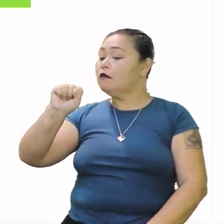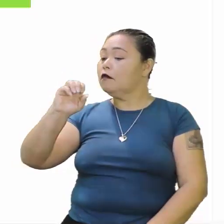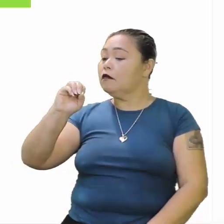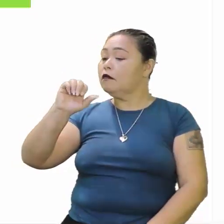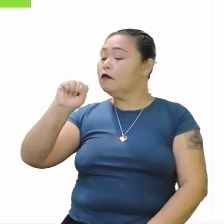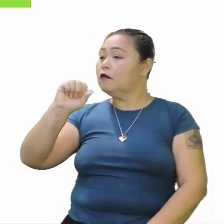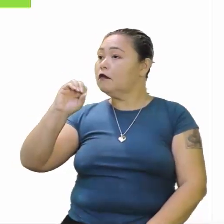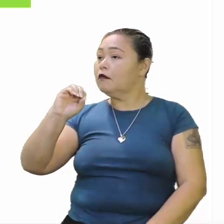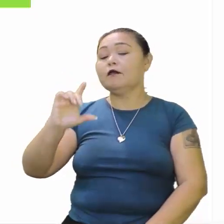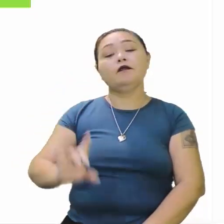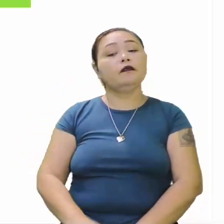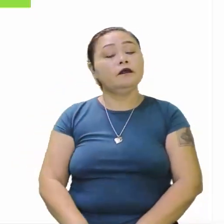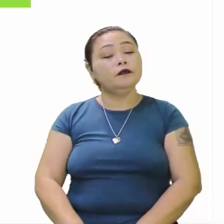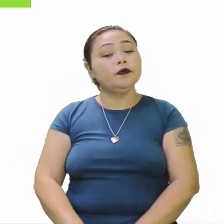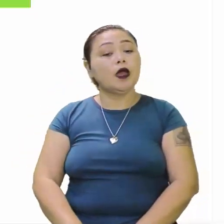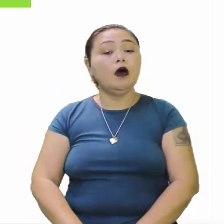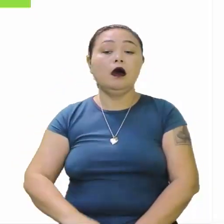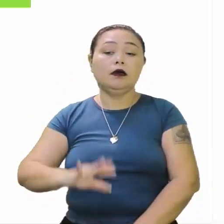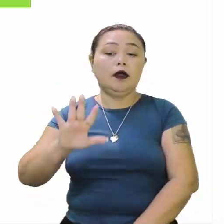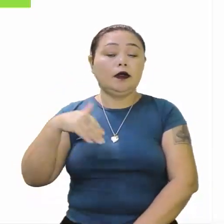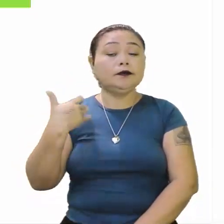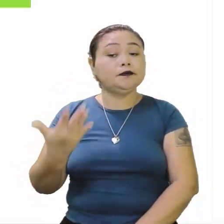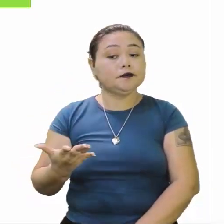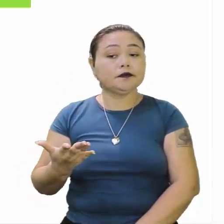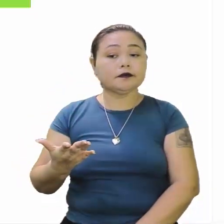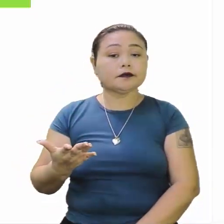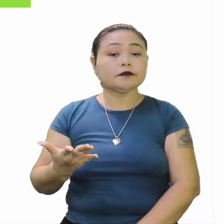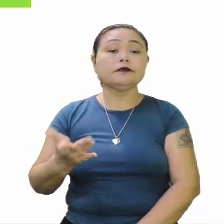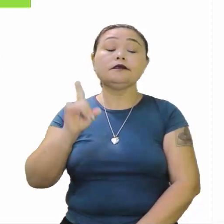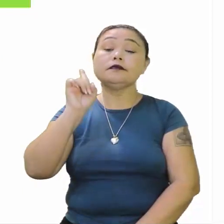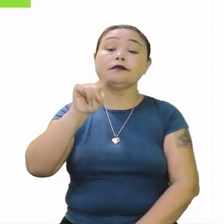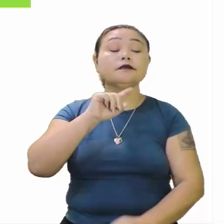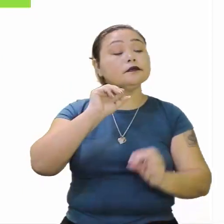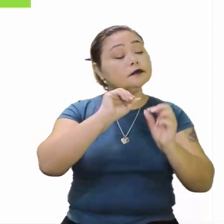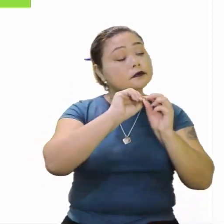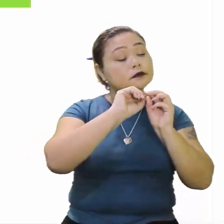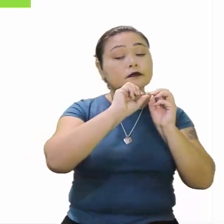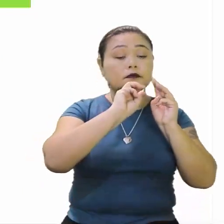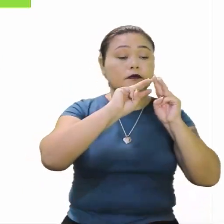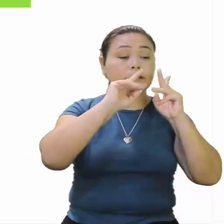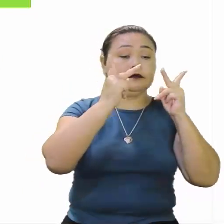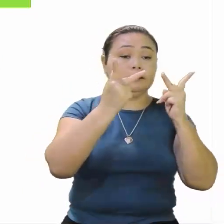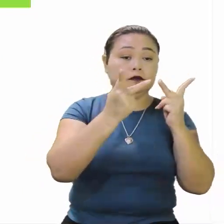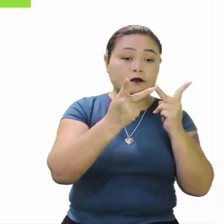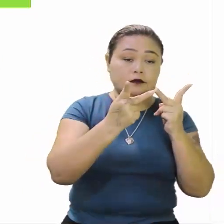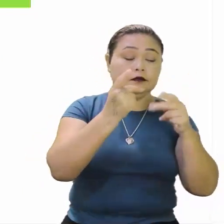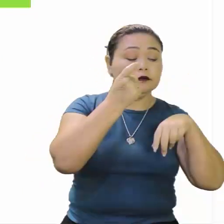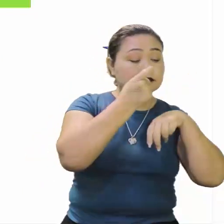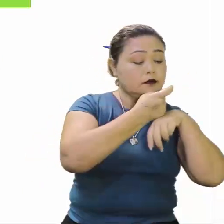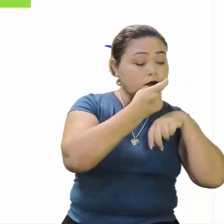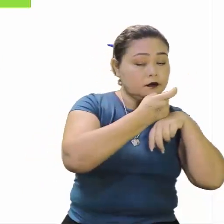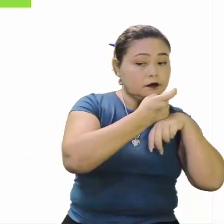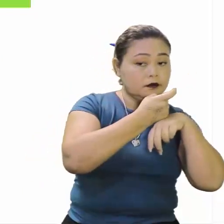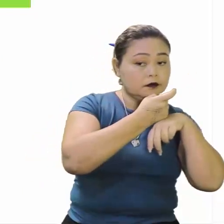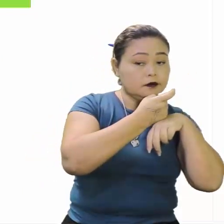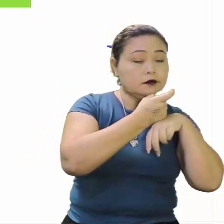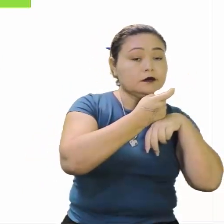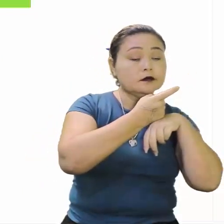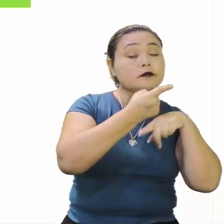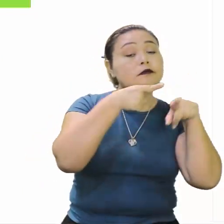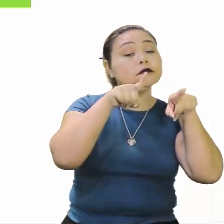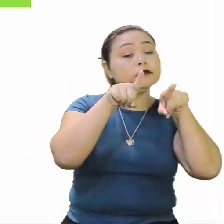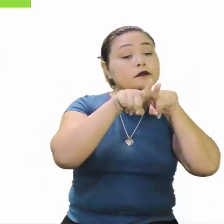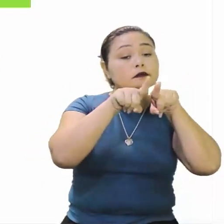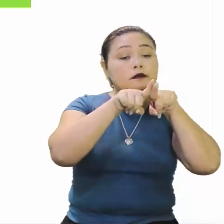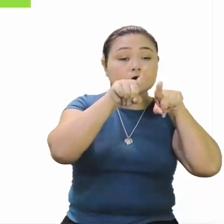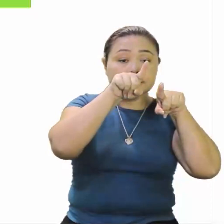gasoso. No entanto, se você tem a matéria está no estado sólido, ela também